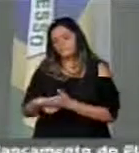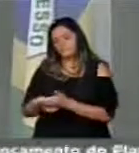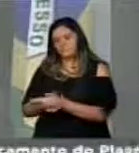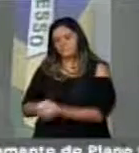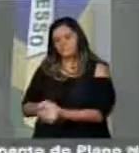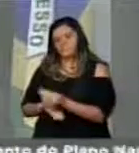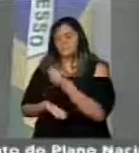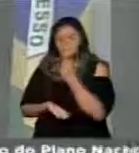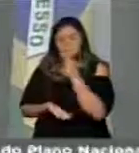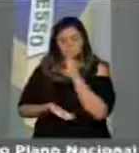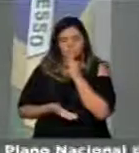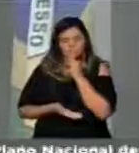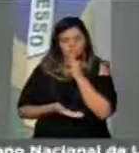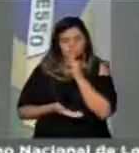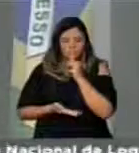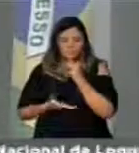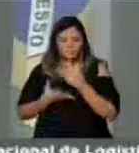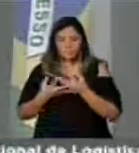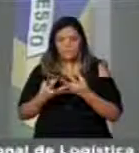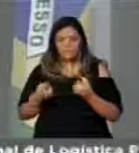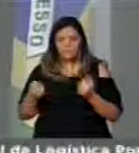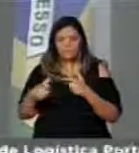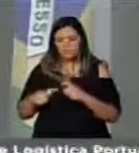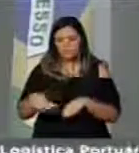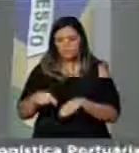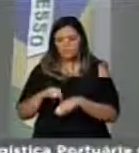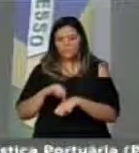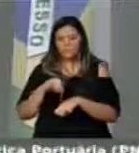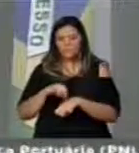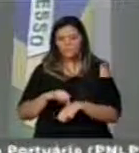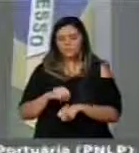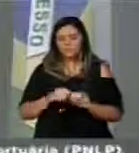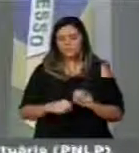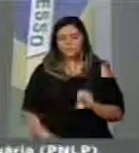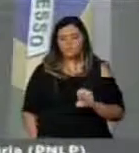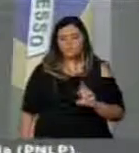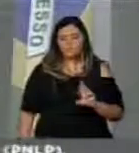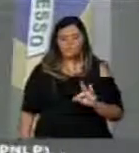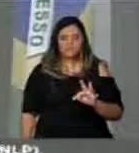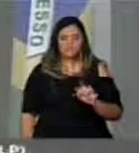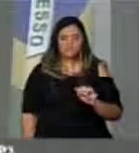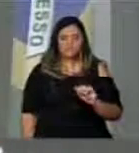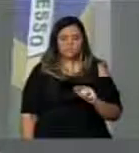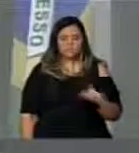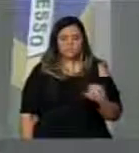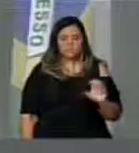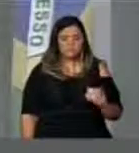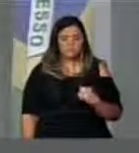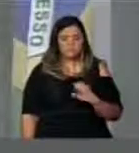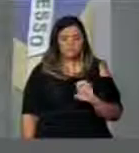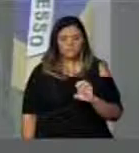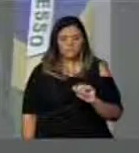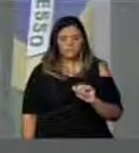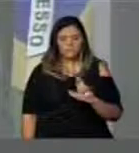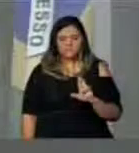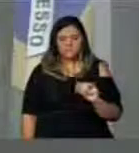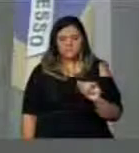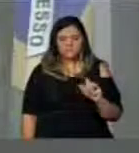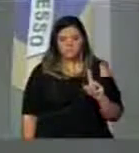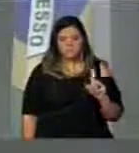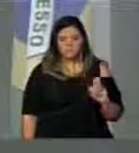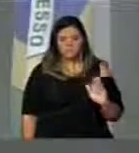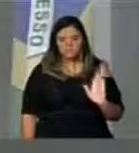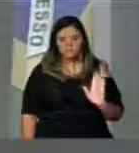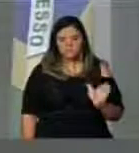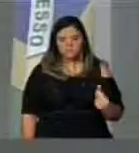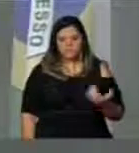na impossibilidade de 11 emendas de bancadas pelo menos pra cada bancada temas tabus que foram discutidos com a